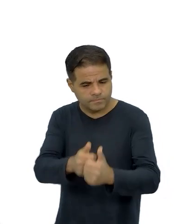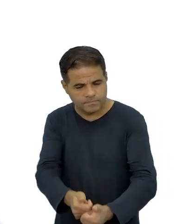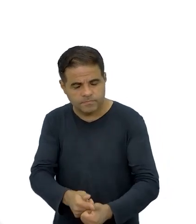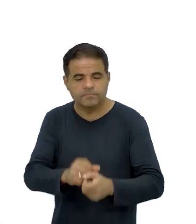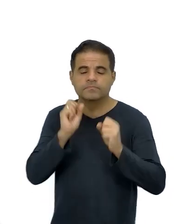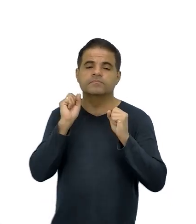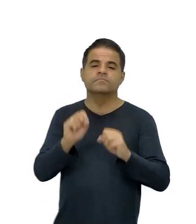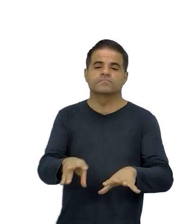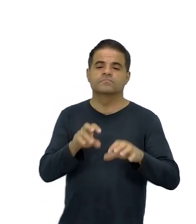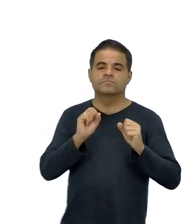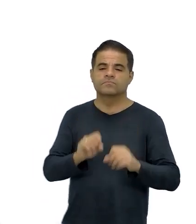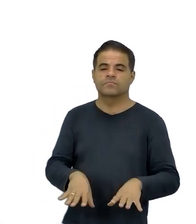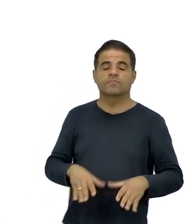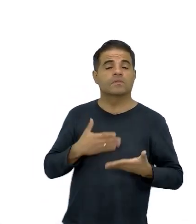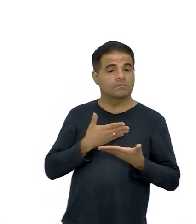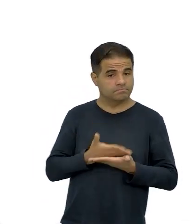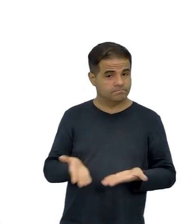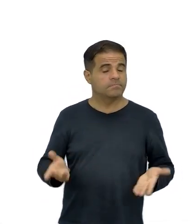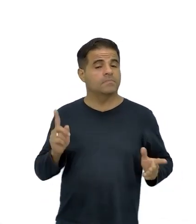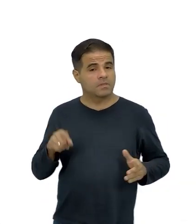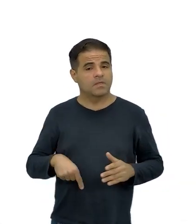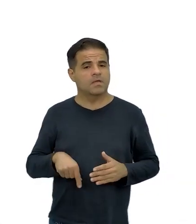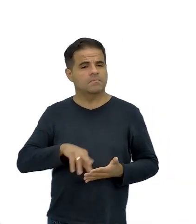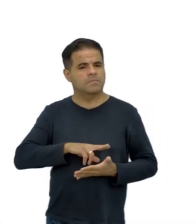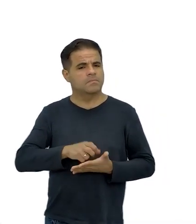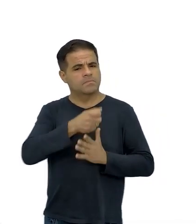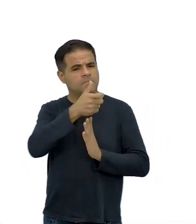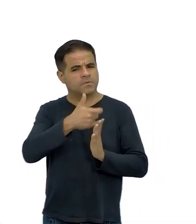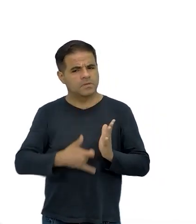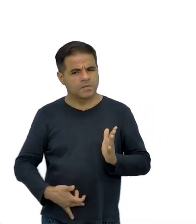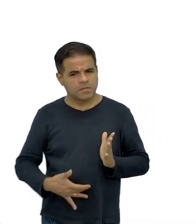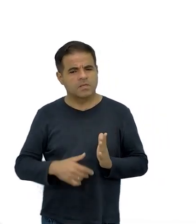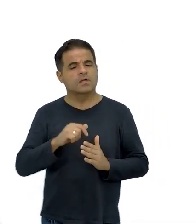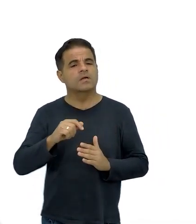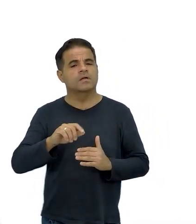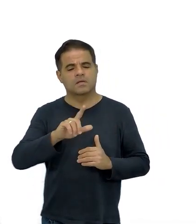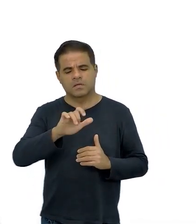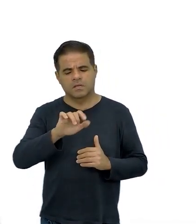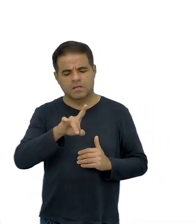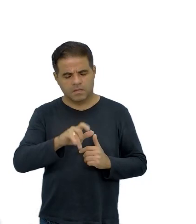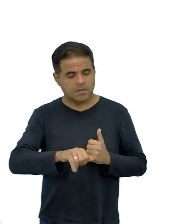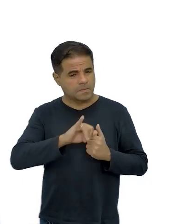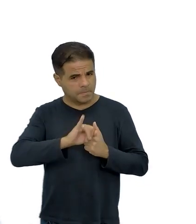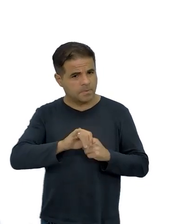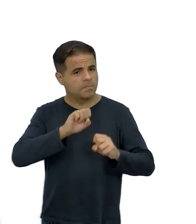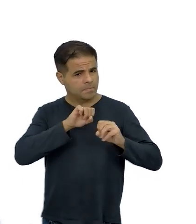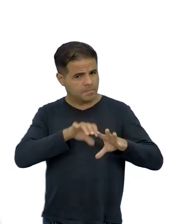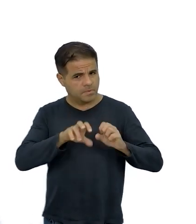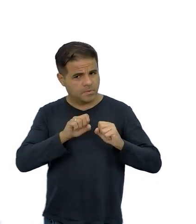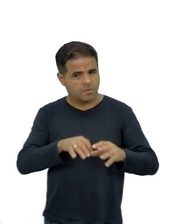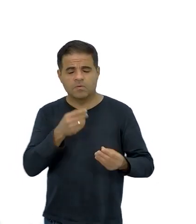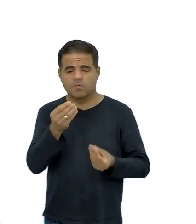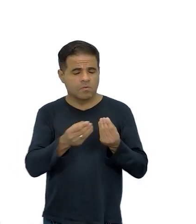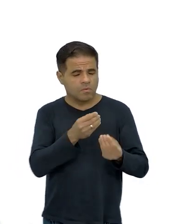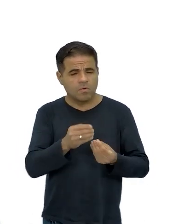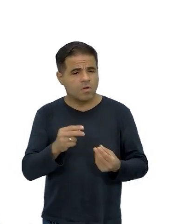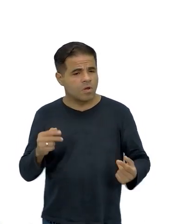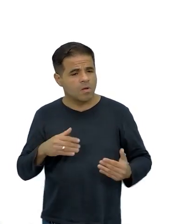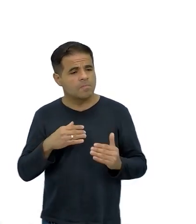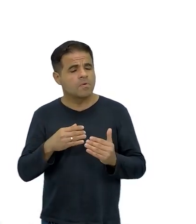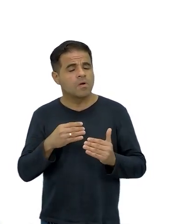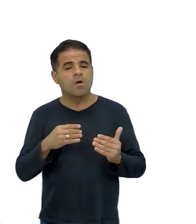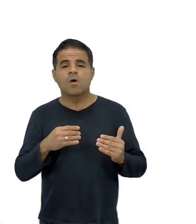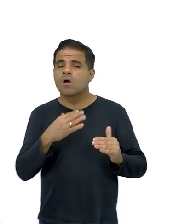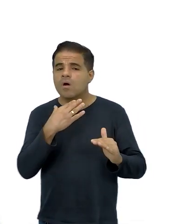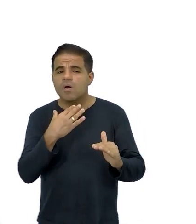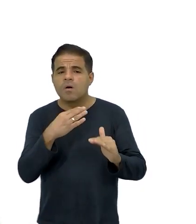orientações. Em especial porque é uma descrição do gênero lenda e orientações sobre como encaminhar